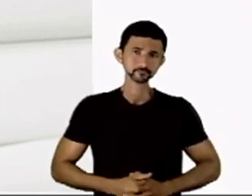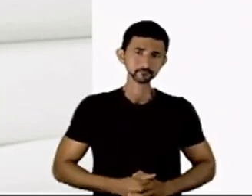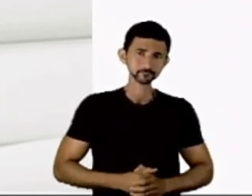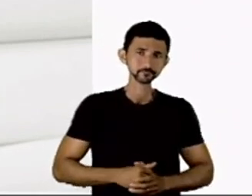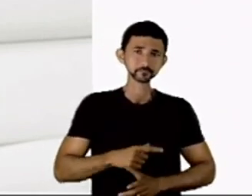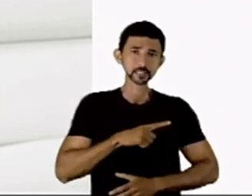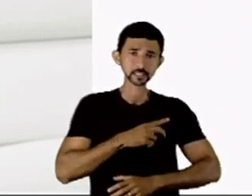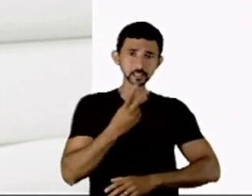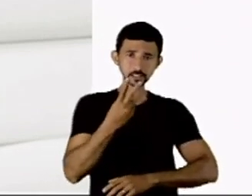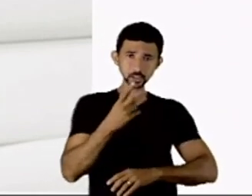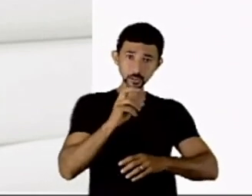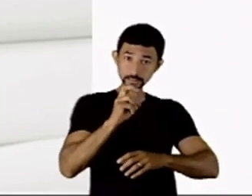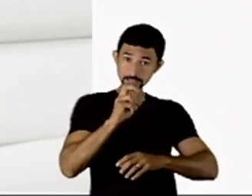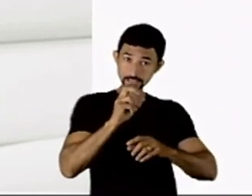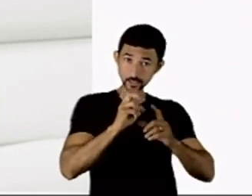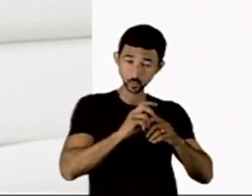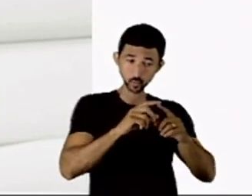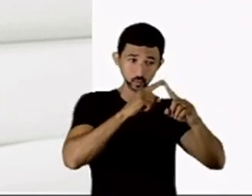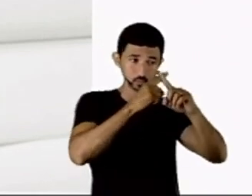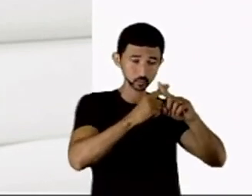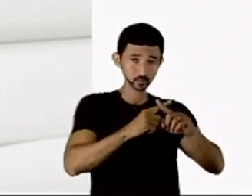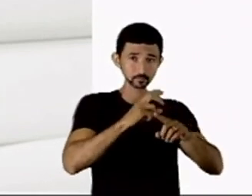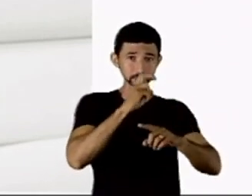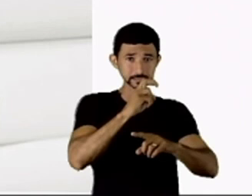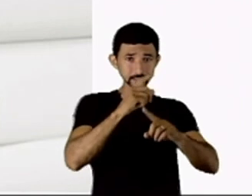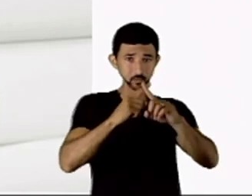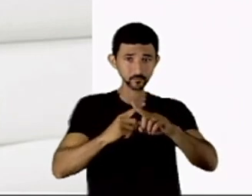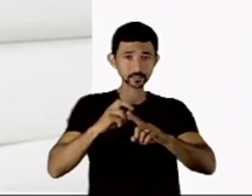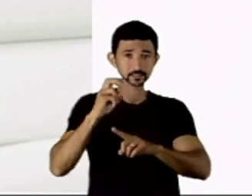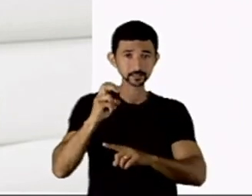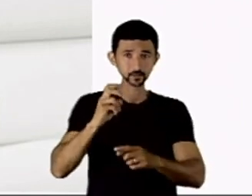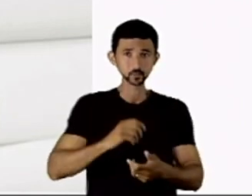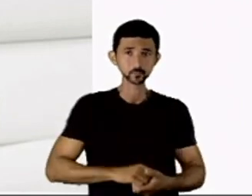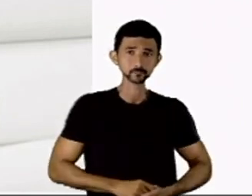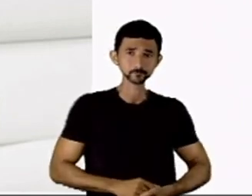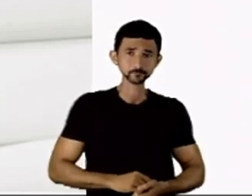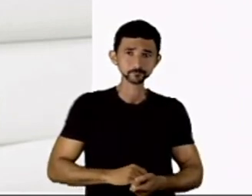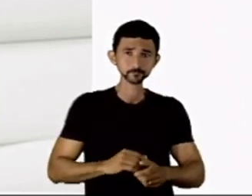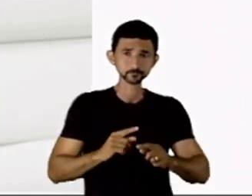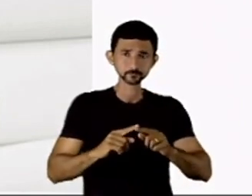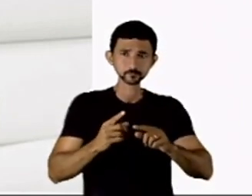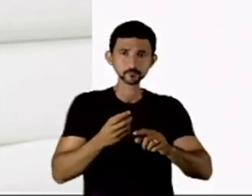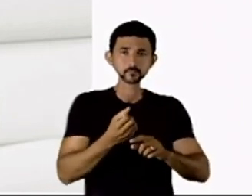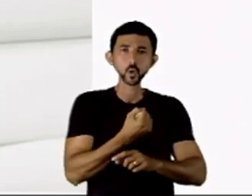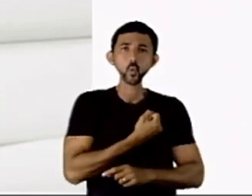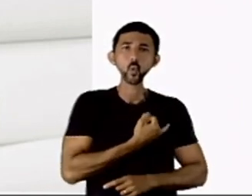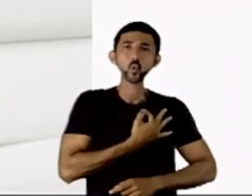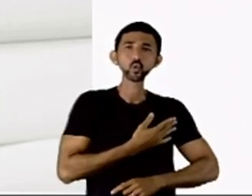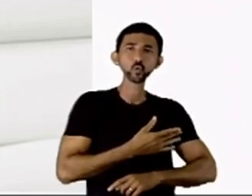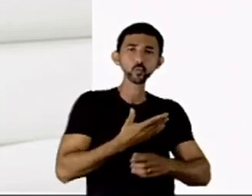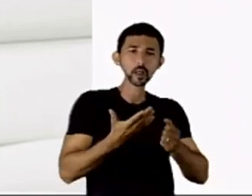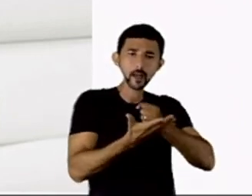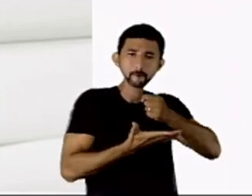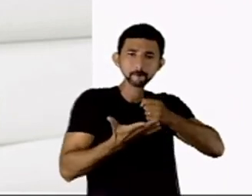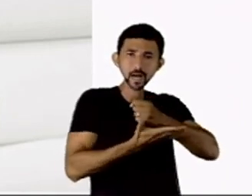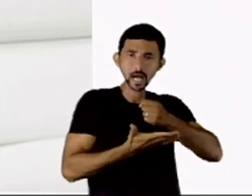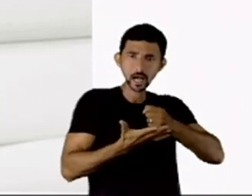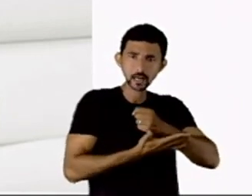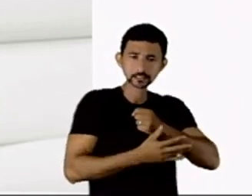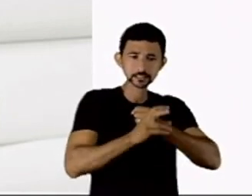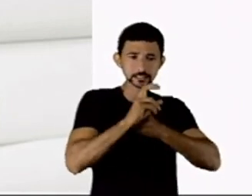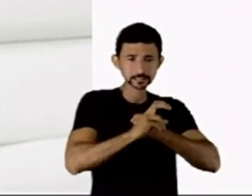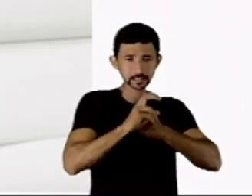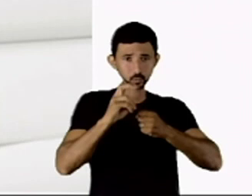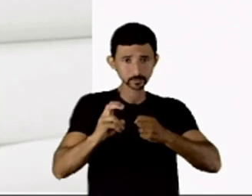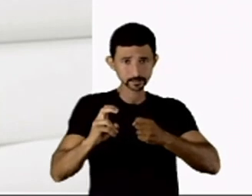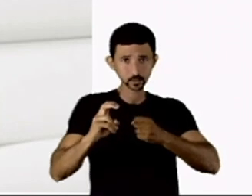que eu tenho 2 fatores aqui se multiplicando, 5 vezes 5. O número que se repete é a base, ele se